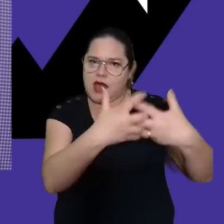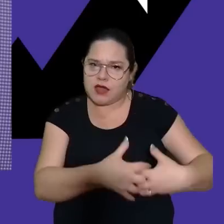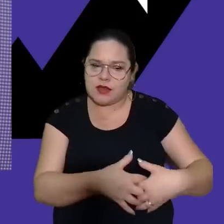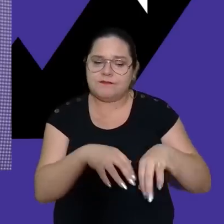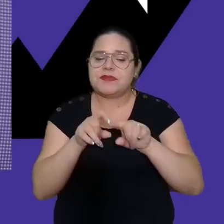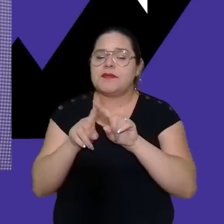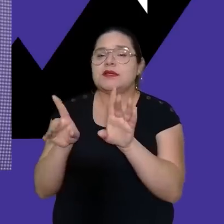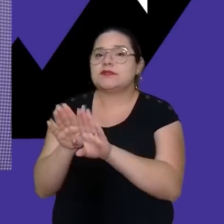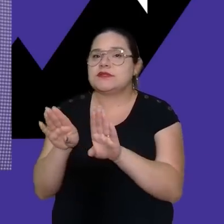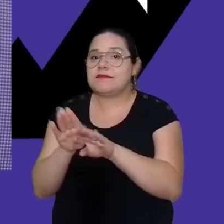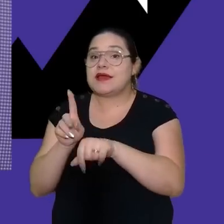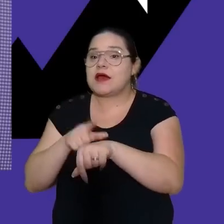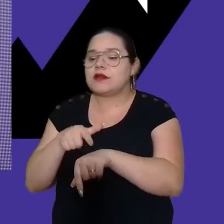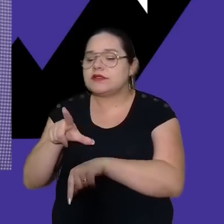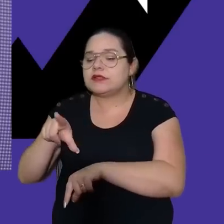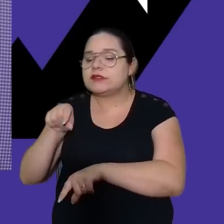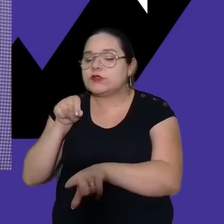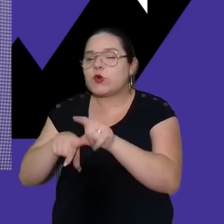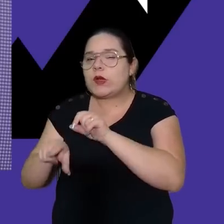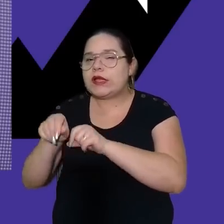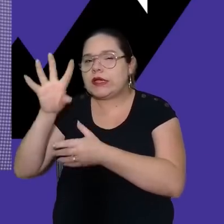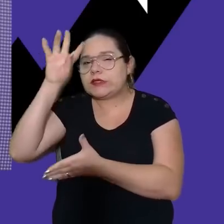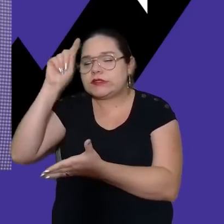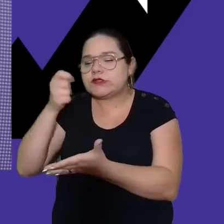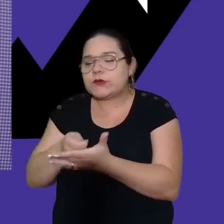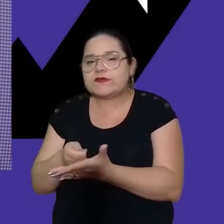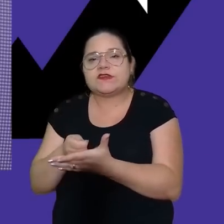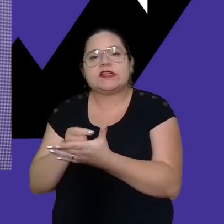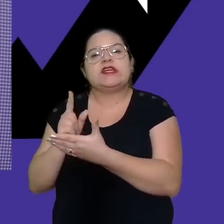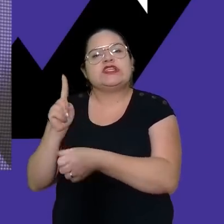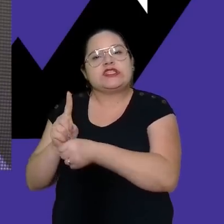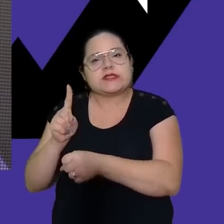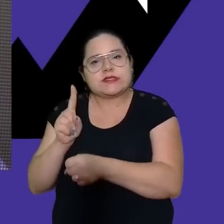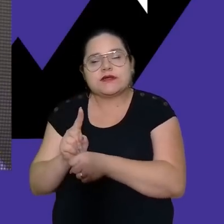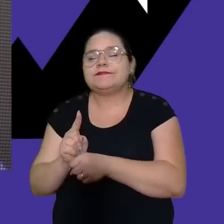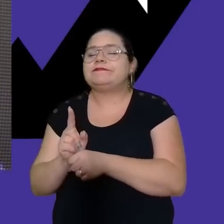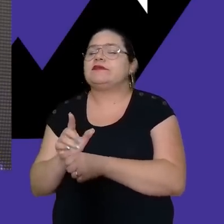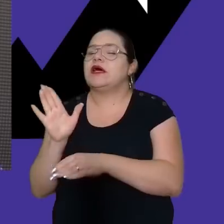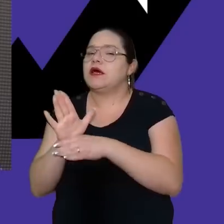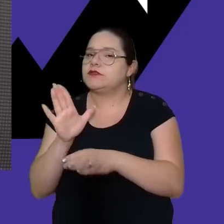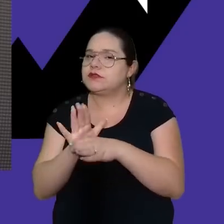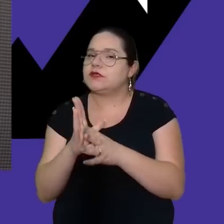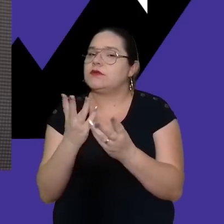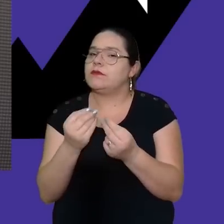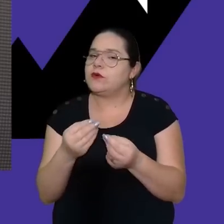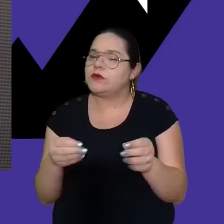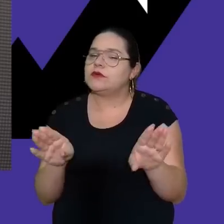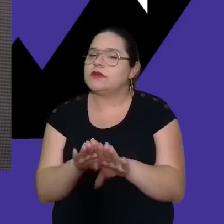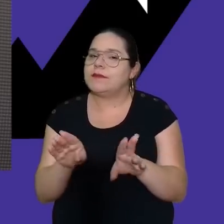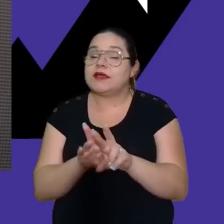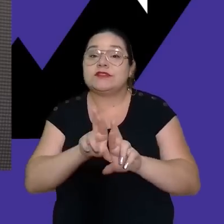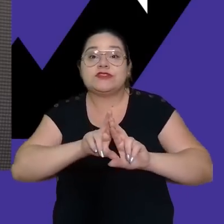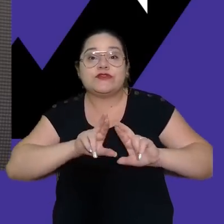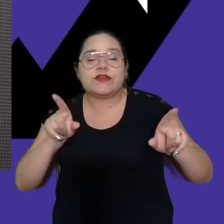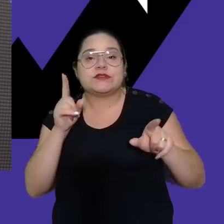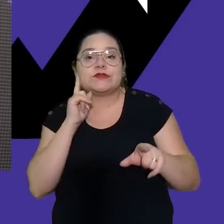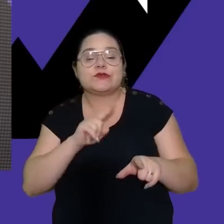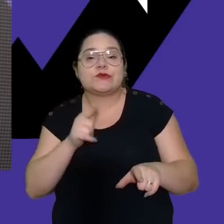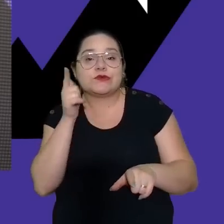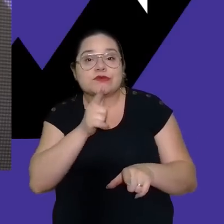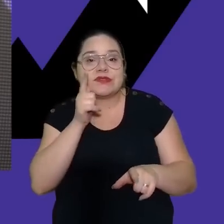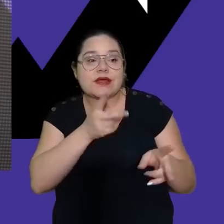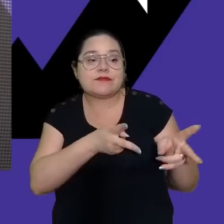na hora da decisão, na hora da gestão, tem feito uma diferença bastante grande A gente observa isso aí,